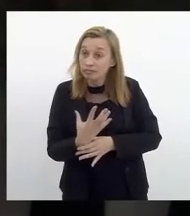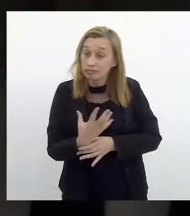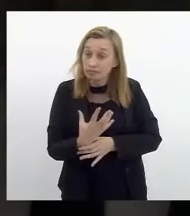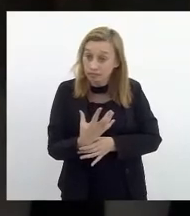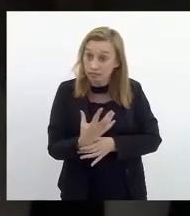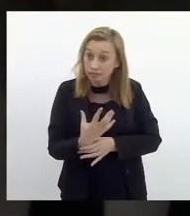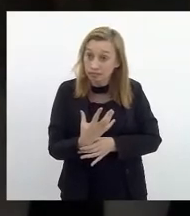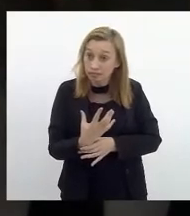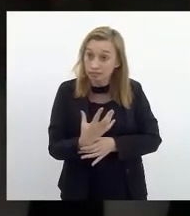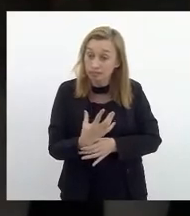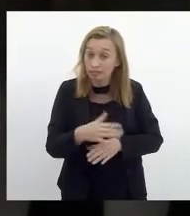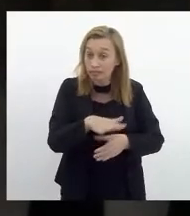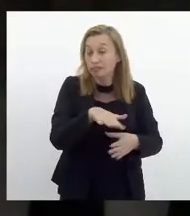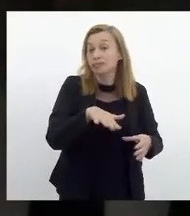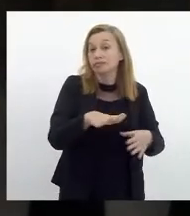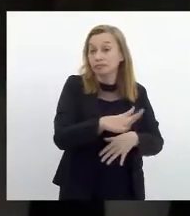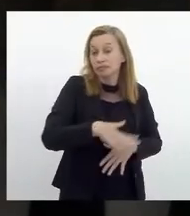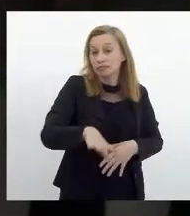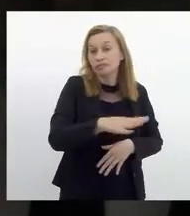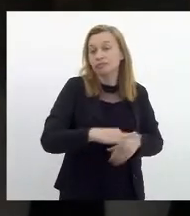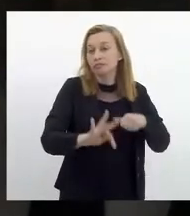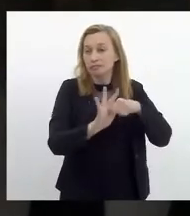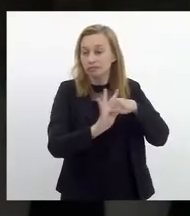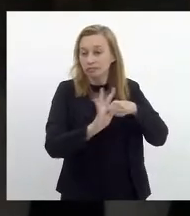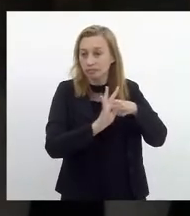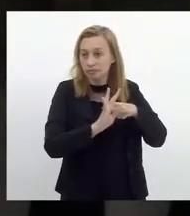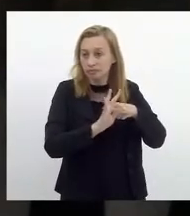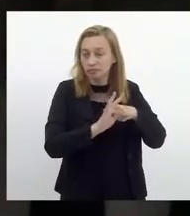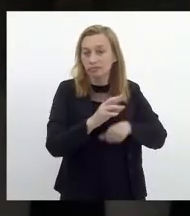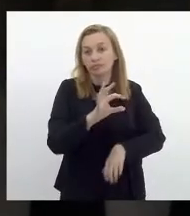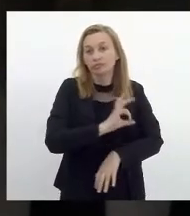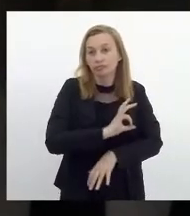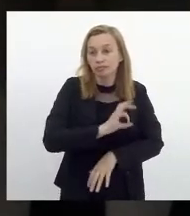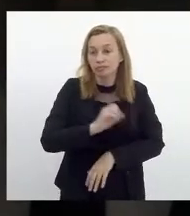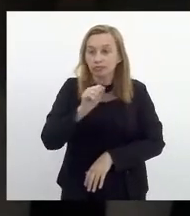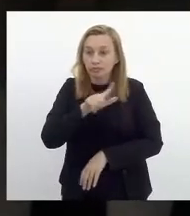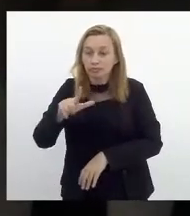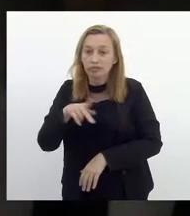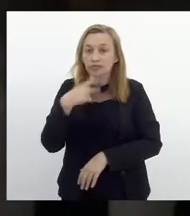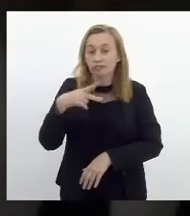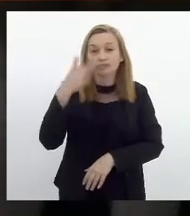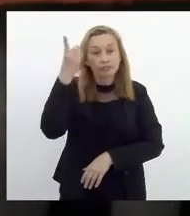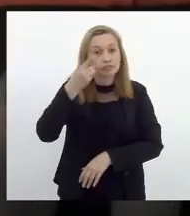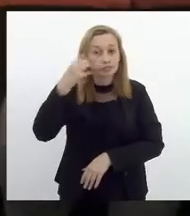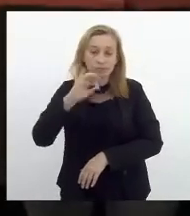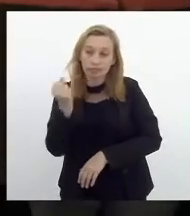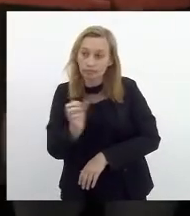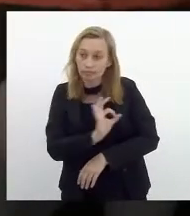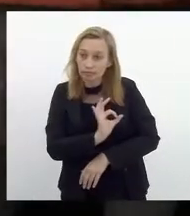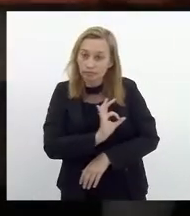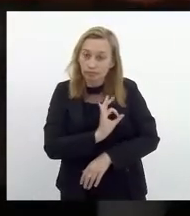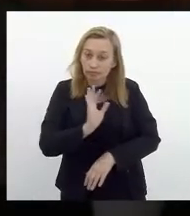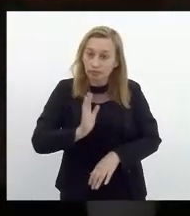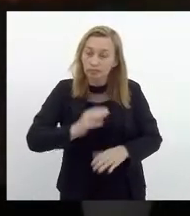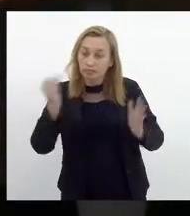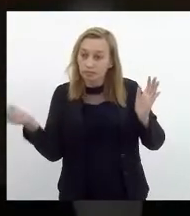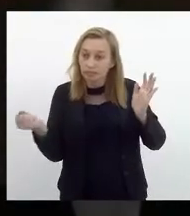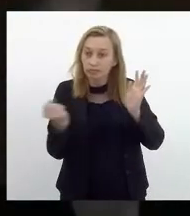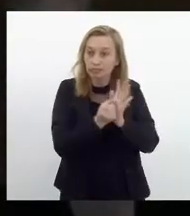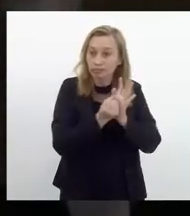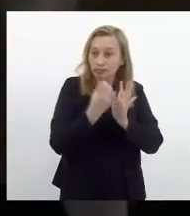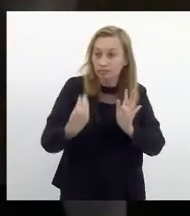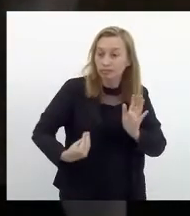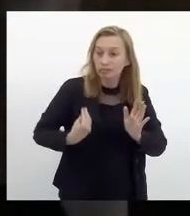quadro complementar da área técnica da Polícia Penal, como se disse aqui, como disse a deputada Marta Rocha, muito marcado pela presença